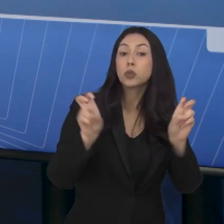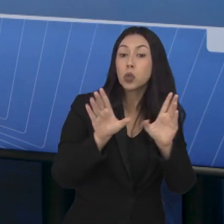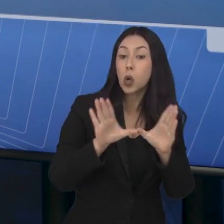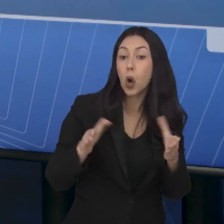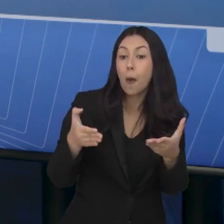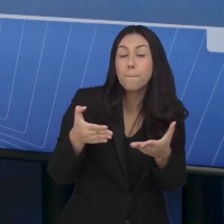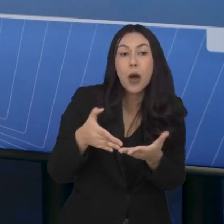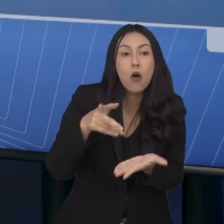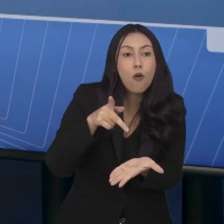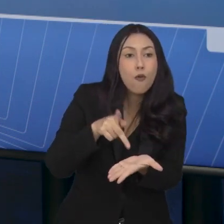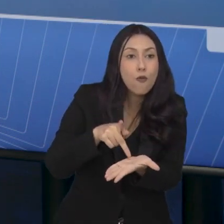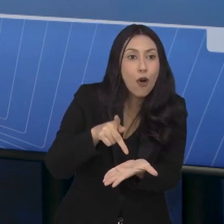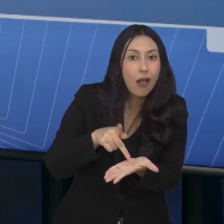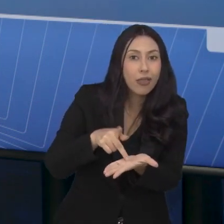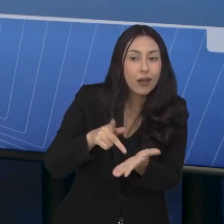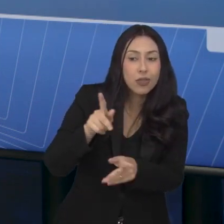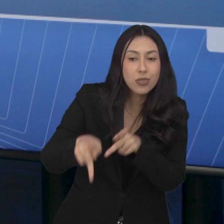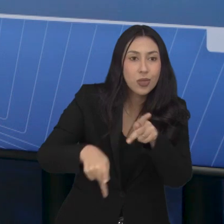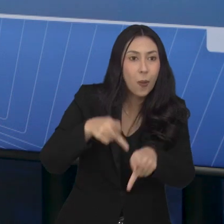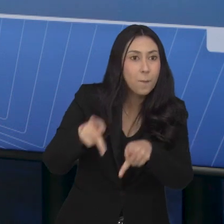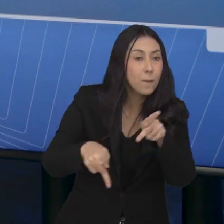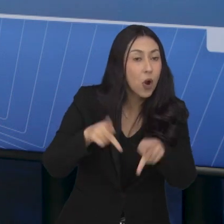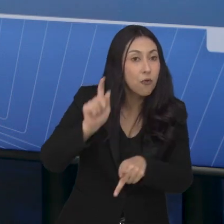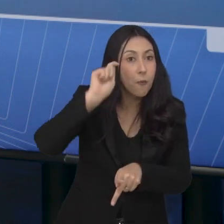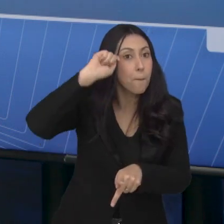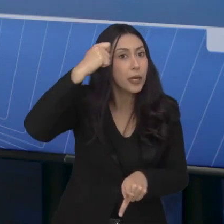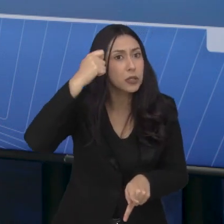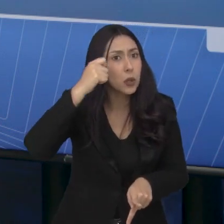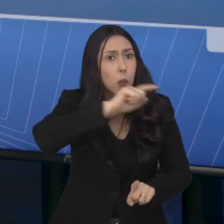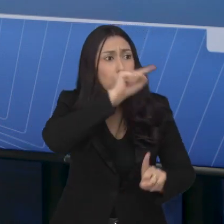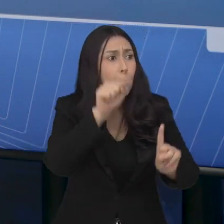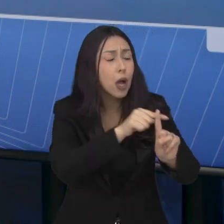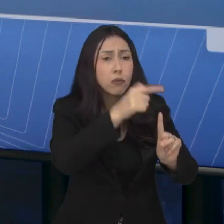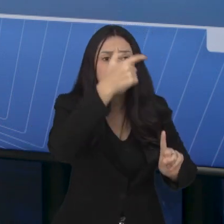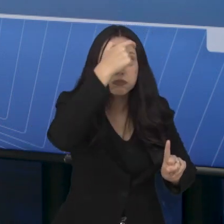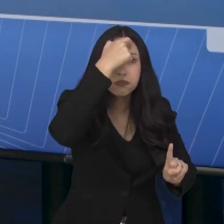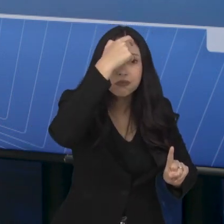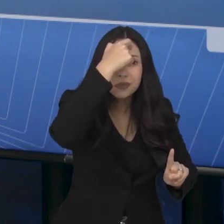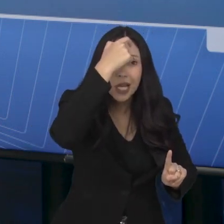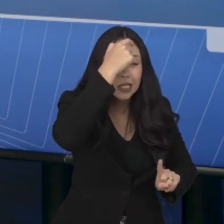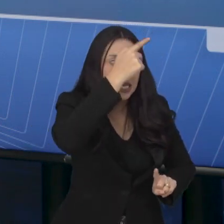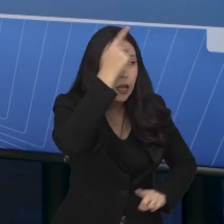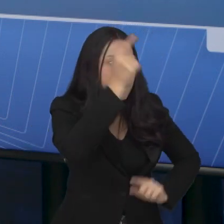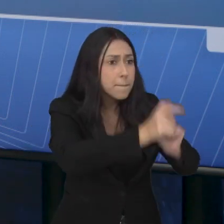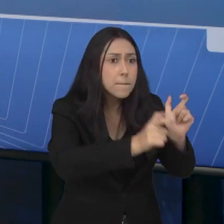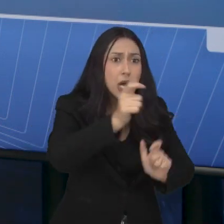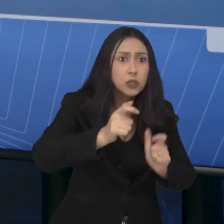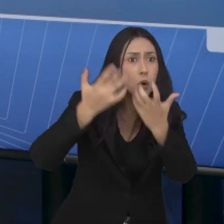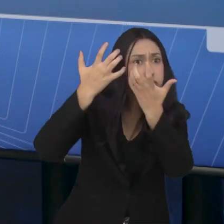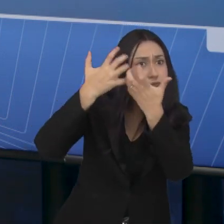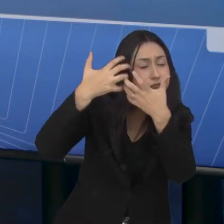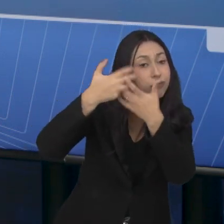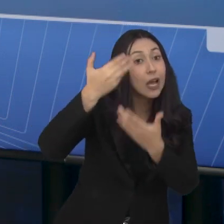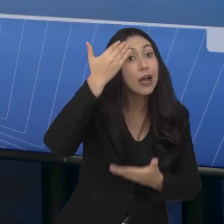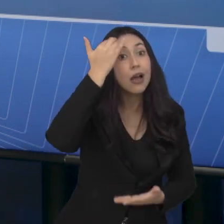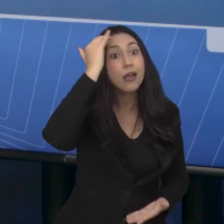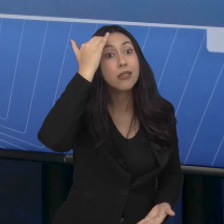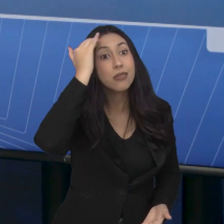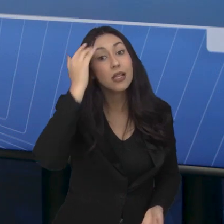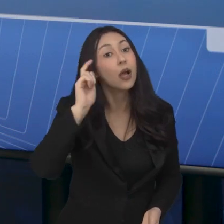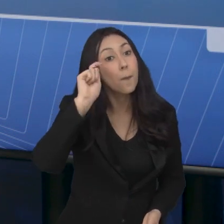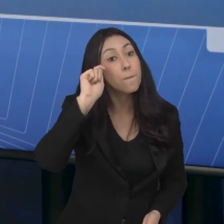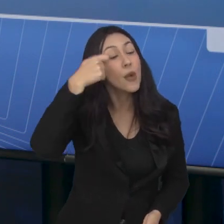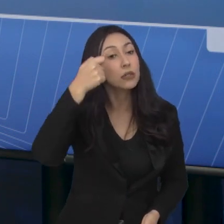negra, é para trazer mesmo a conscientização do que aconteceu no nosso país, para que as pessoas reflitam, entendam o papel do